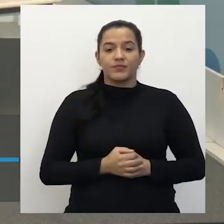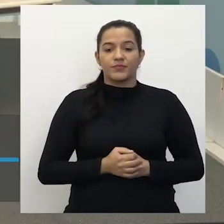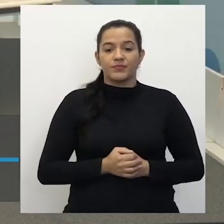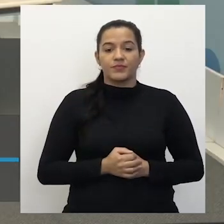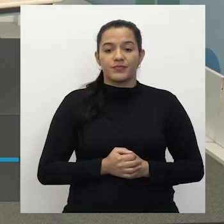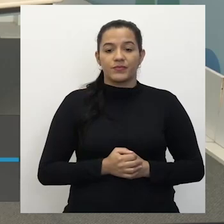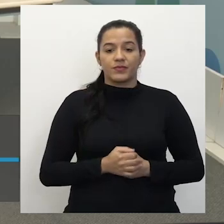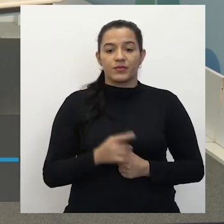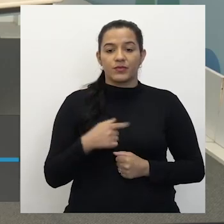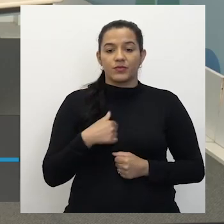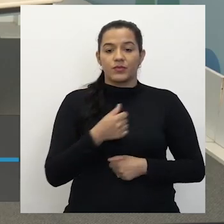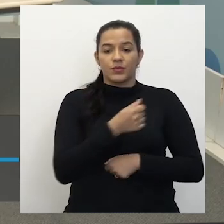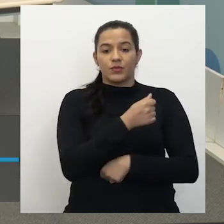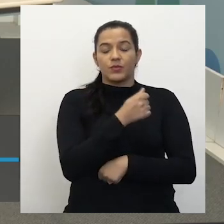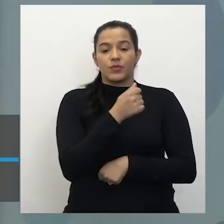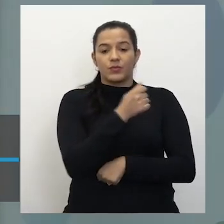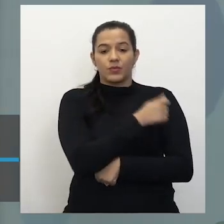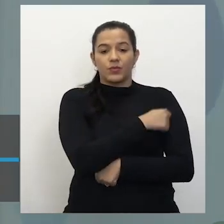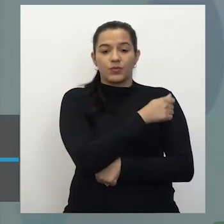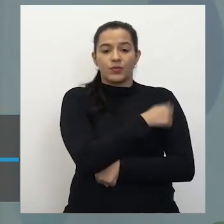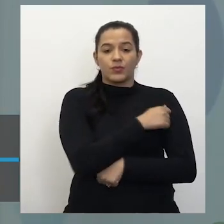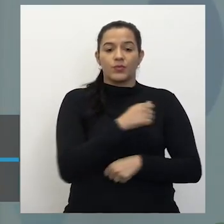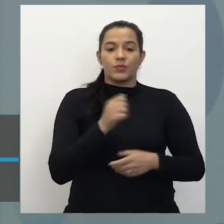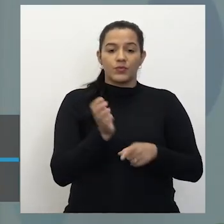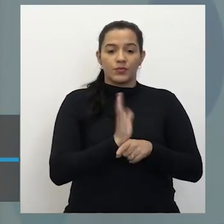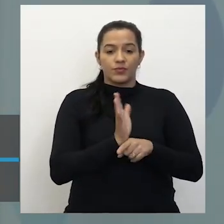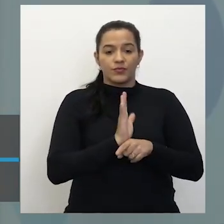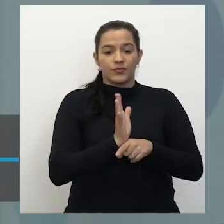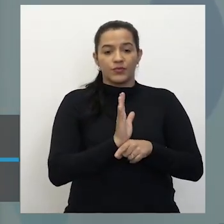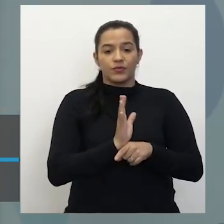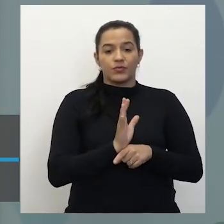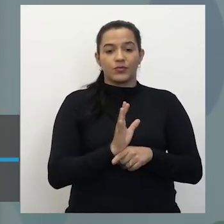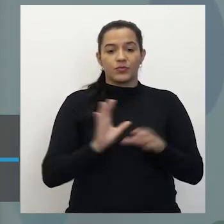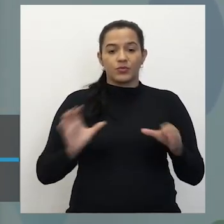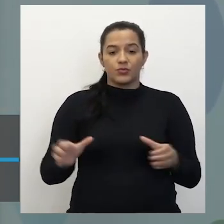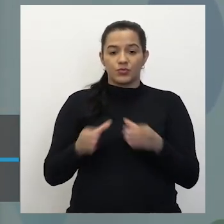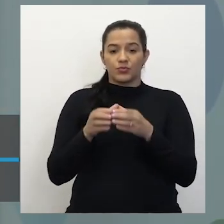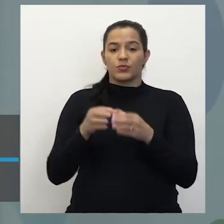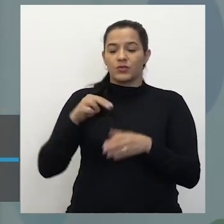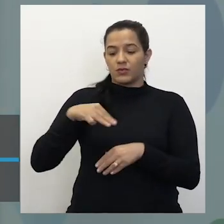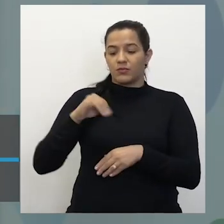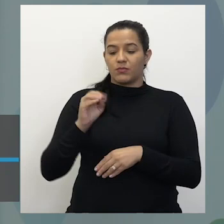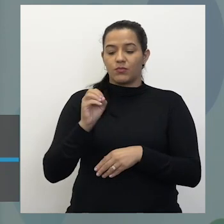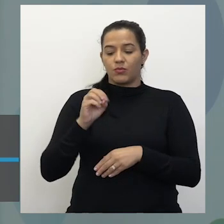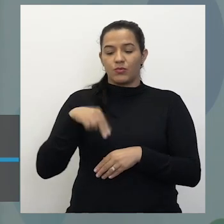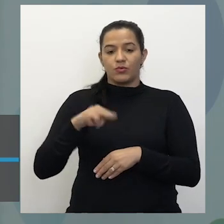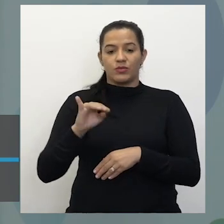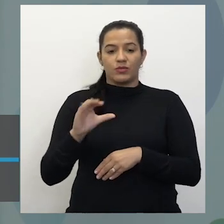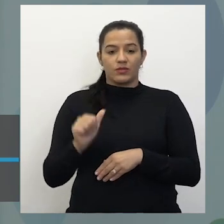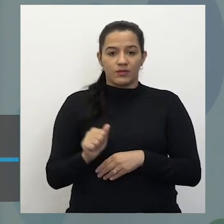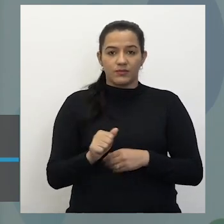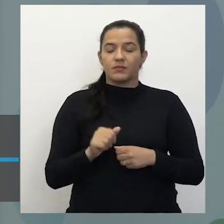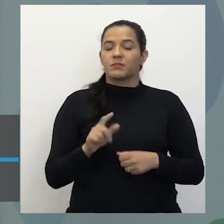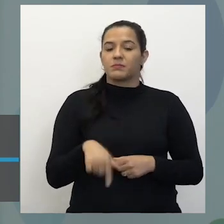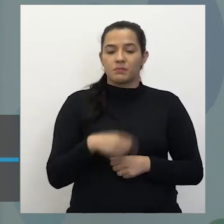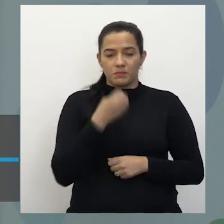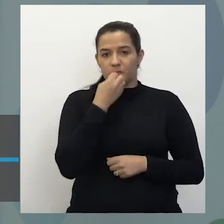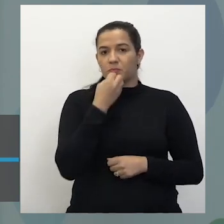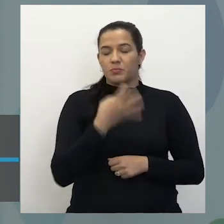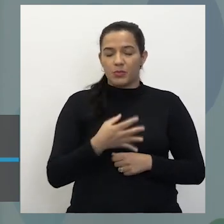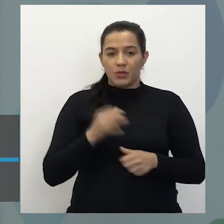um aluno citou Turma da Mônica e o filme da Turma da Mônica é maravilhoso. Sim, E a dificuldade live action. que é, isso, live action, a dificuldade